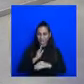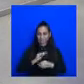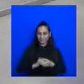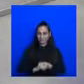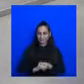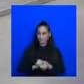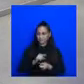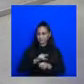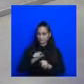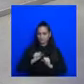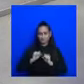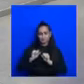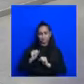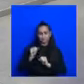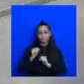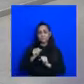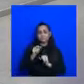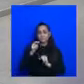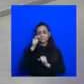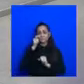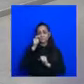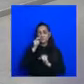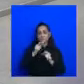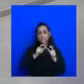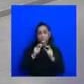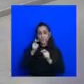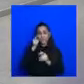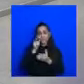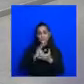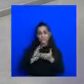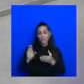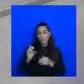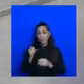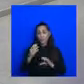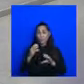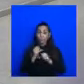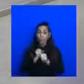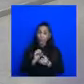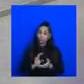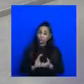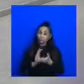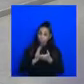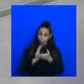loterias.caixa.gov.br. Aí você poderá saber de onde são as apostas vencedoras ou se o prêmio está acumulado.